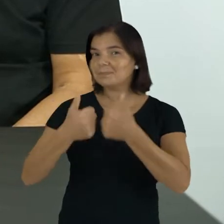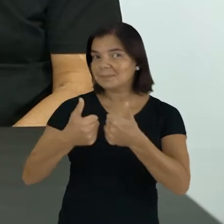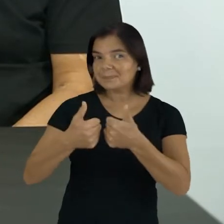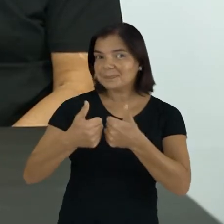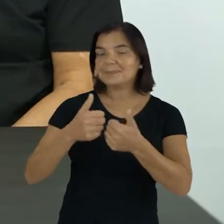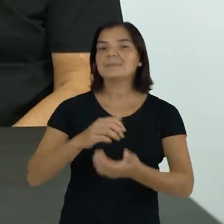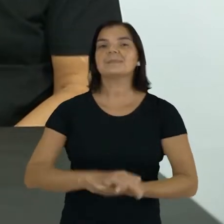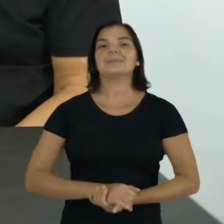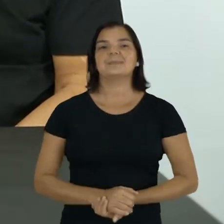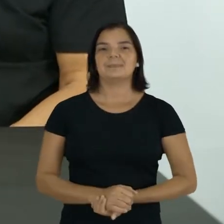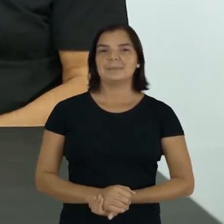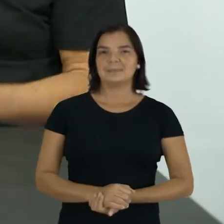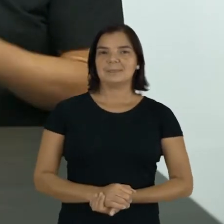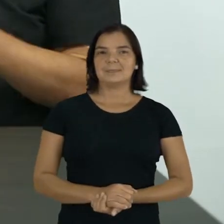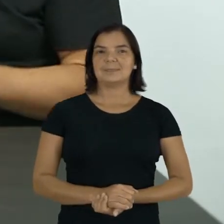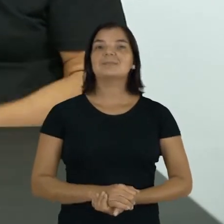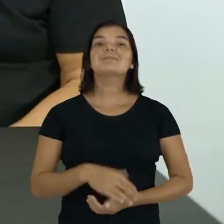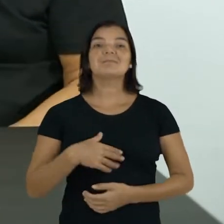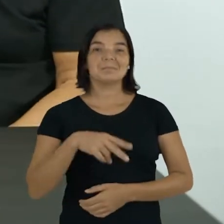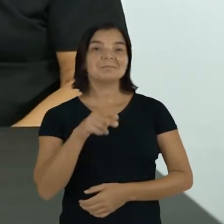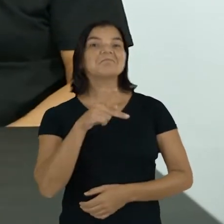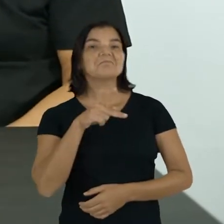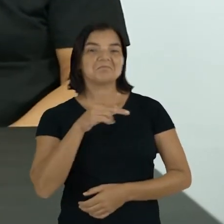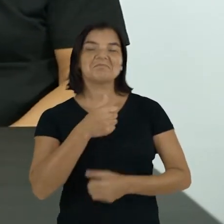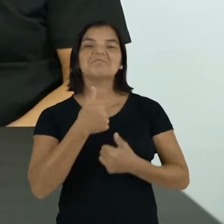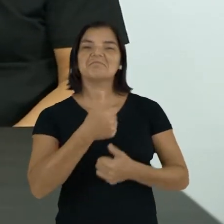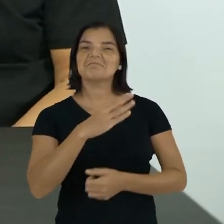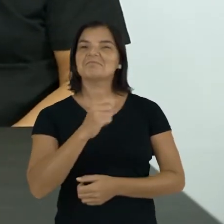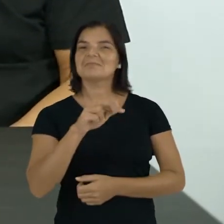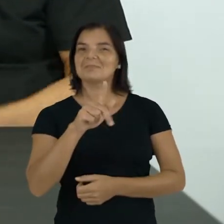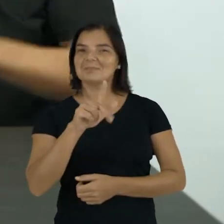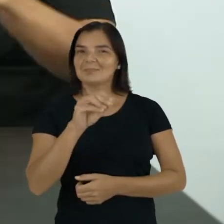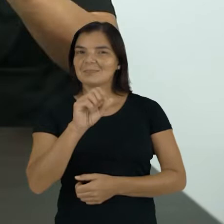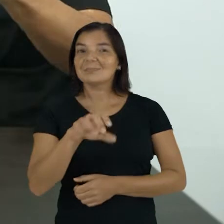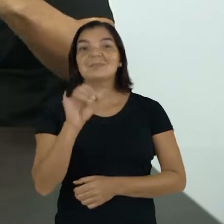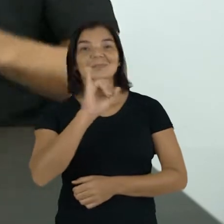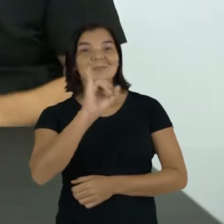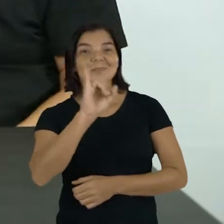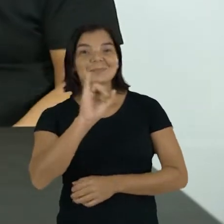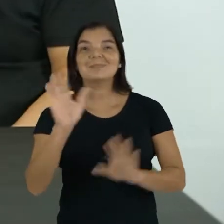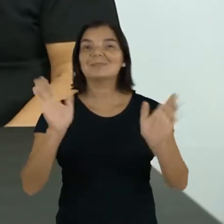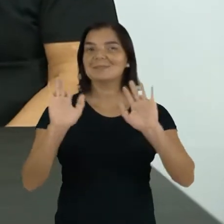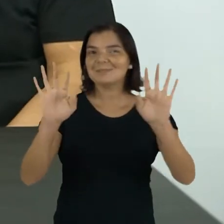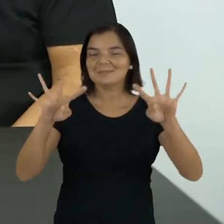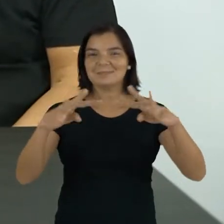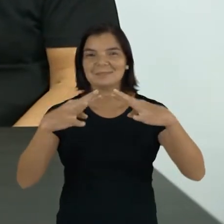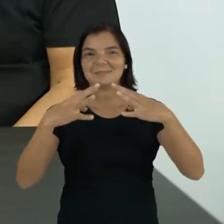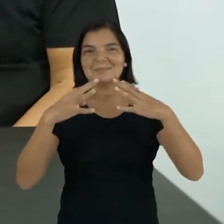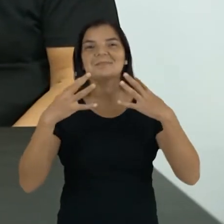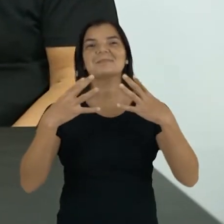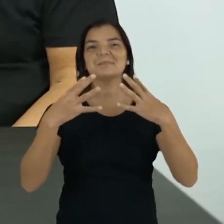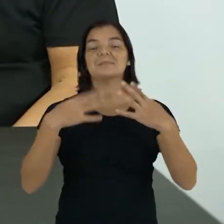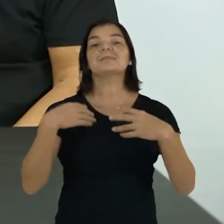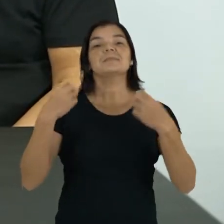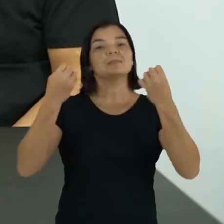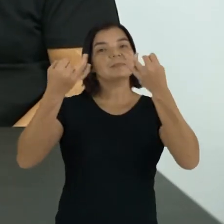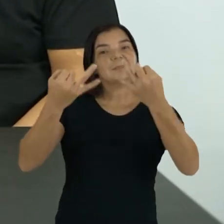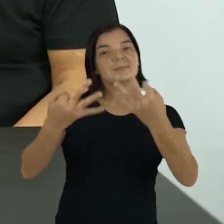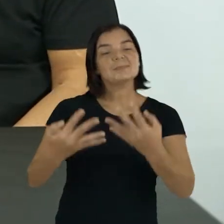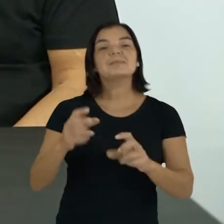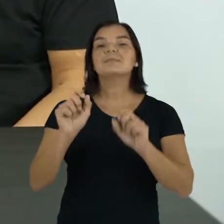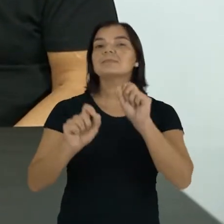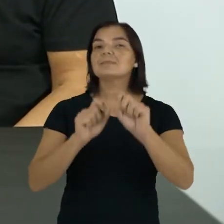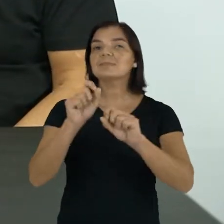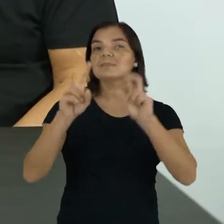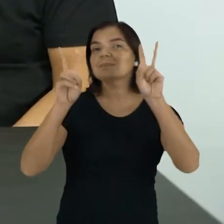bom? É isso aí, professor Carlos. Olá. Olá, você que está me assistindo aí. Nós vamos falar hoje